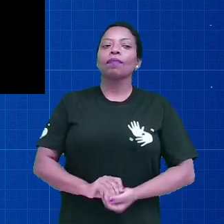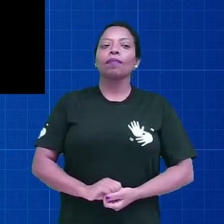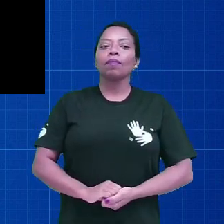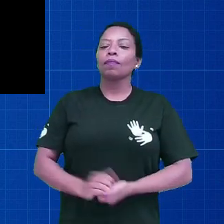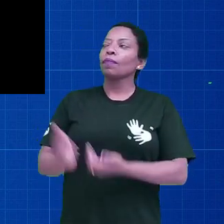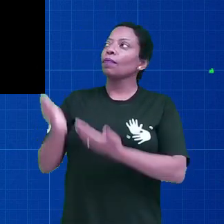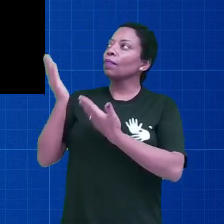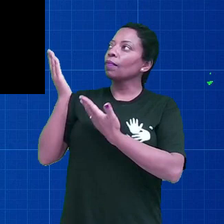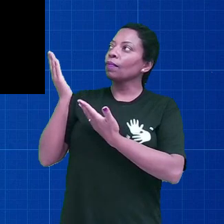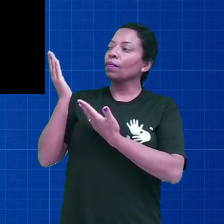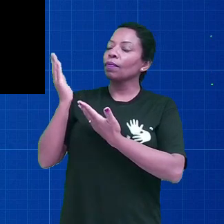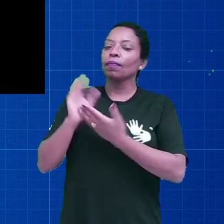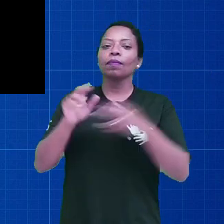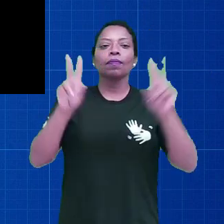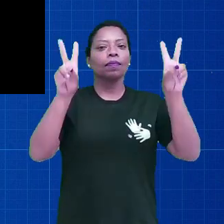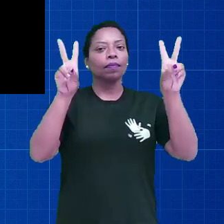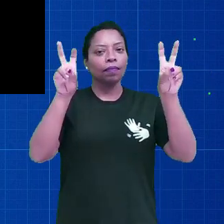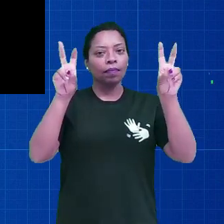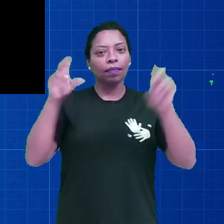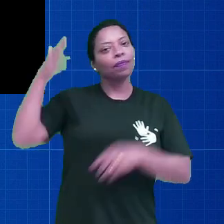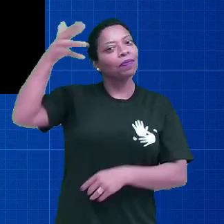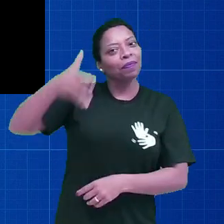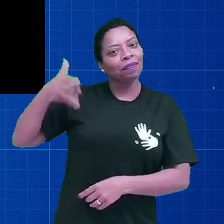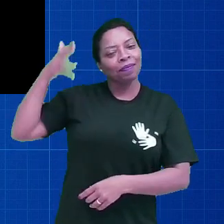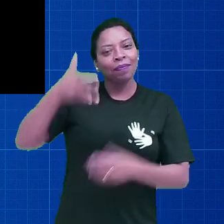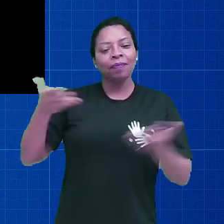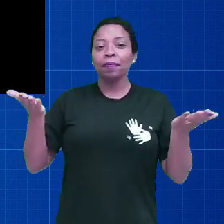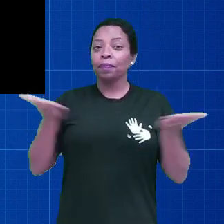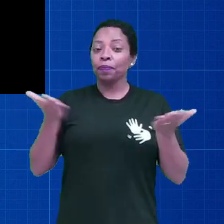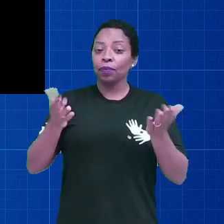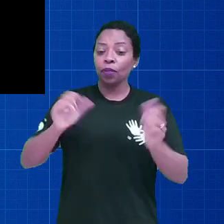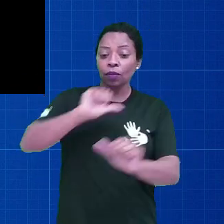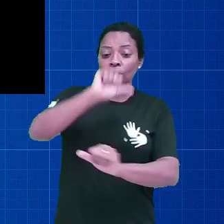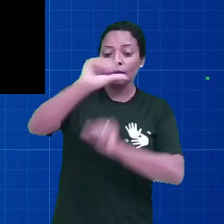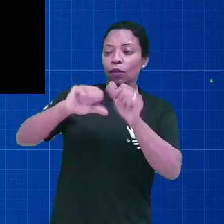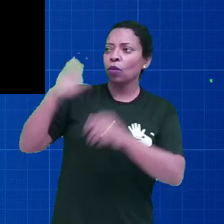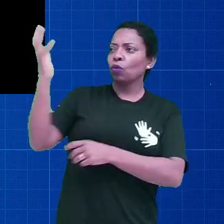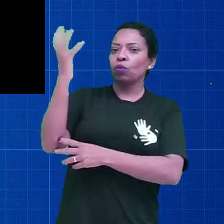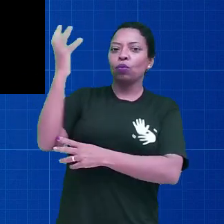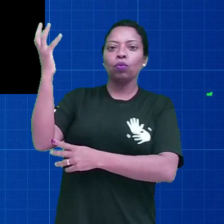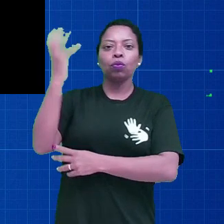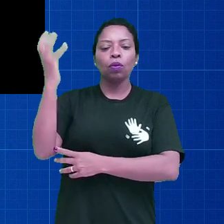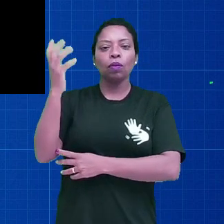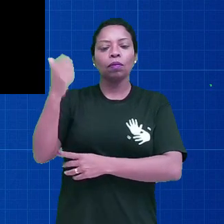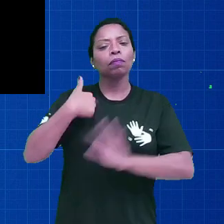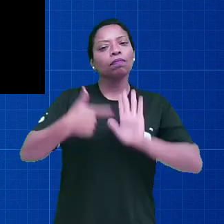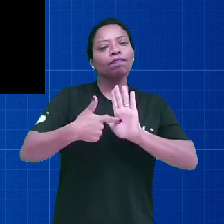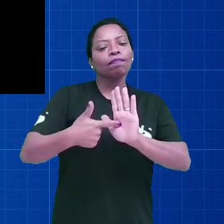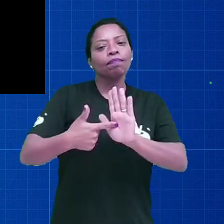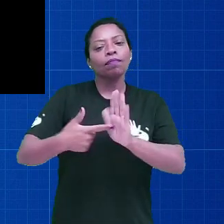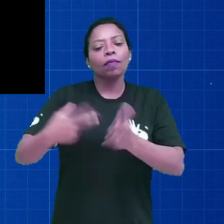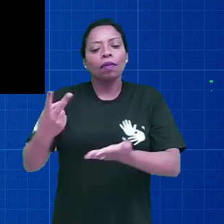Então vamos lá. Então o tema da palestra de hoje, então, mudanças climáticas, eu coloquei como causas